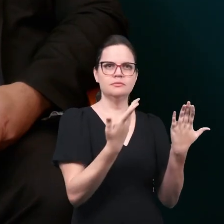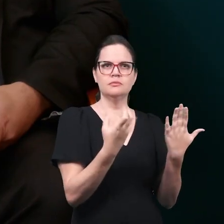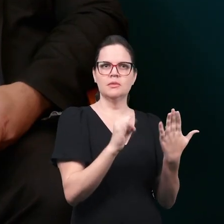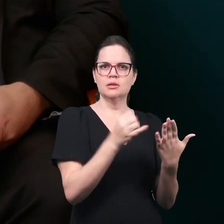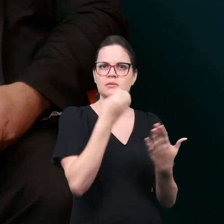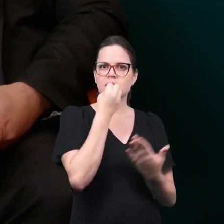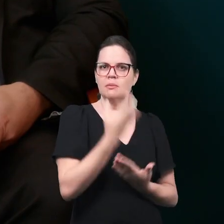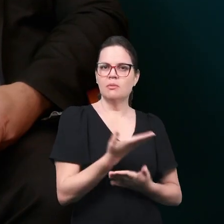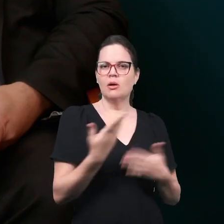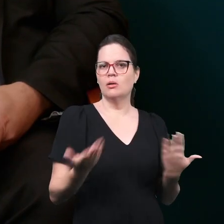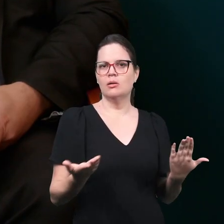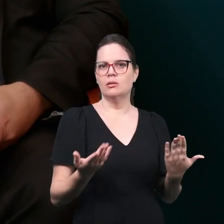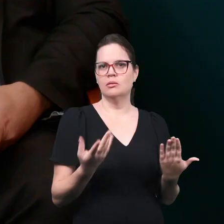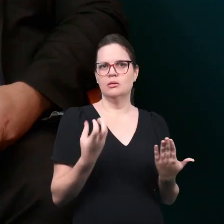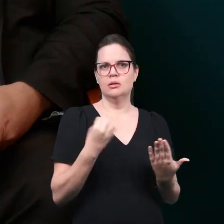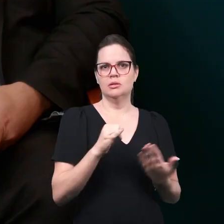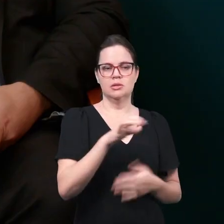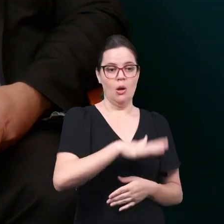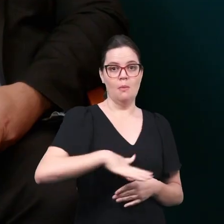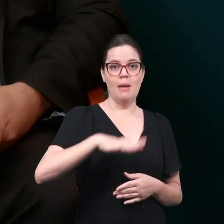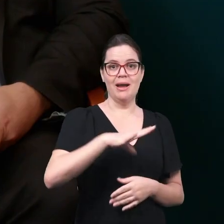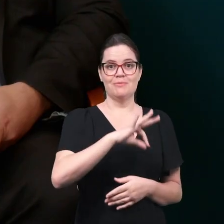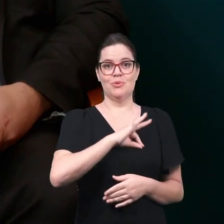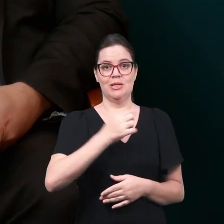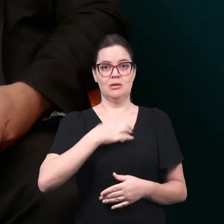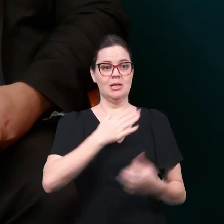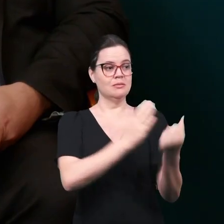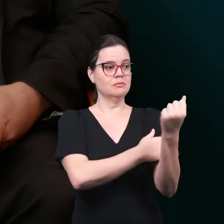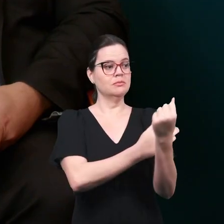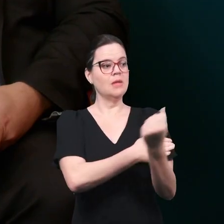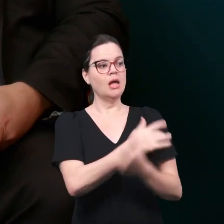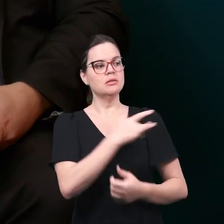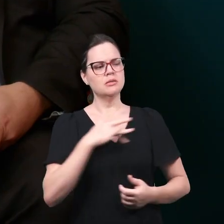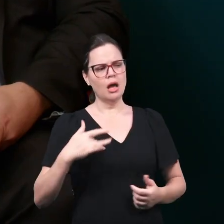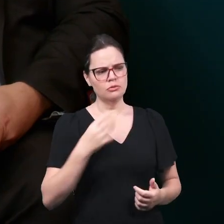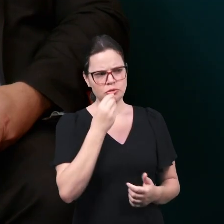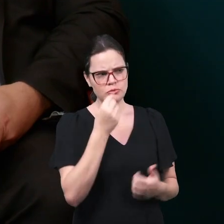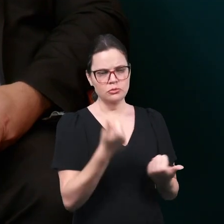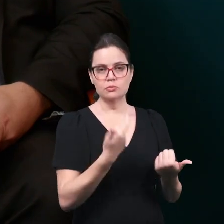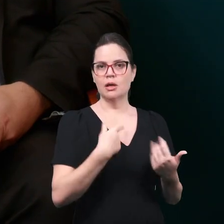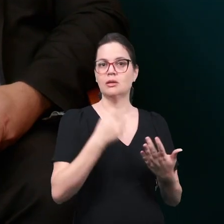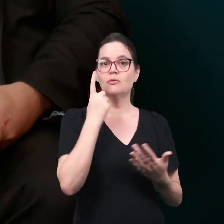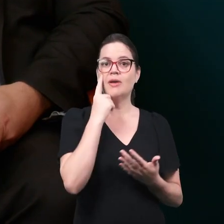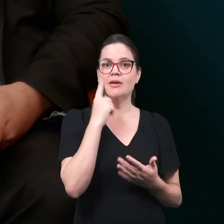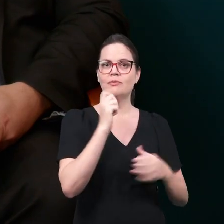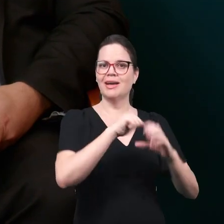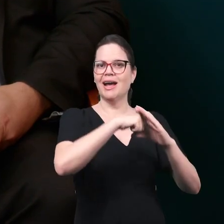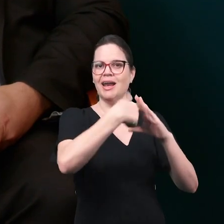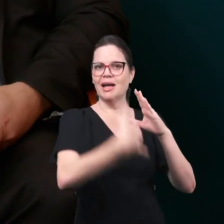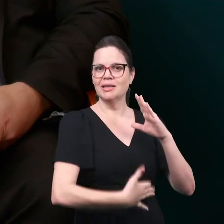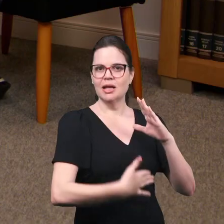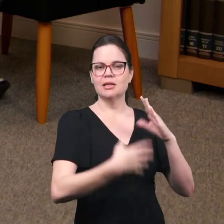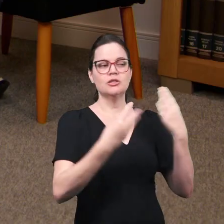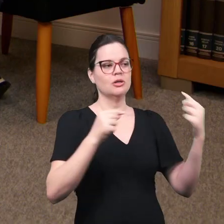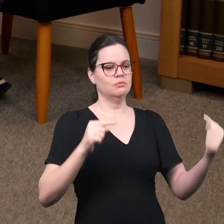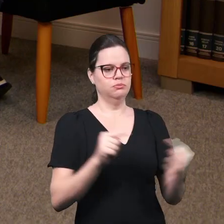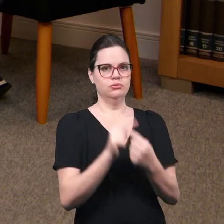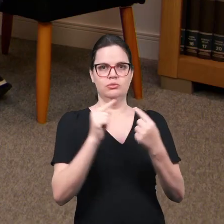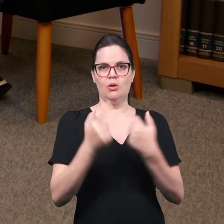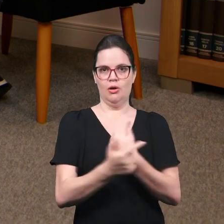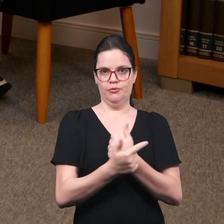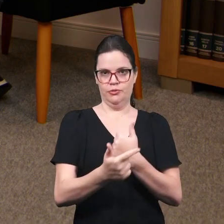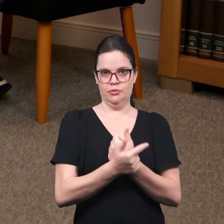vai ser uma área militar ou área de segurança. Então, ela vai ver os atributos para adequar a função. Muito